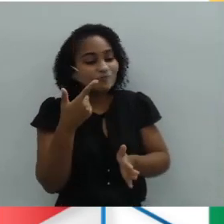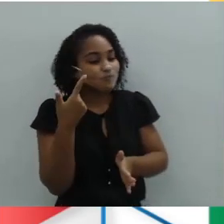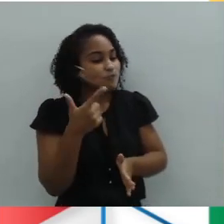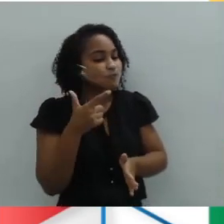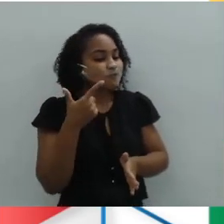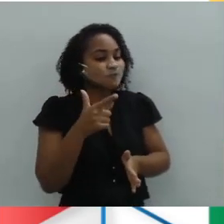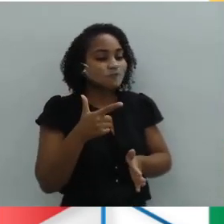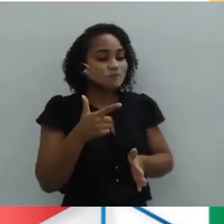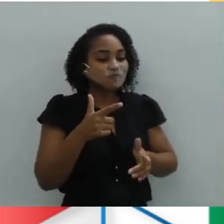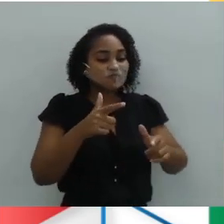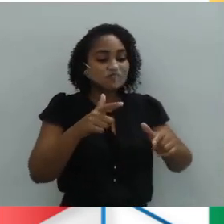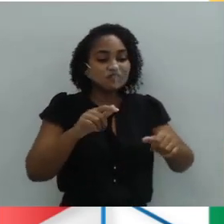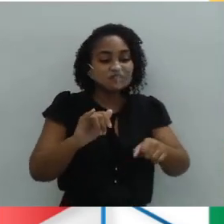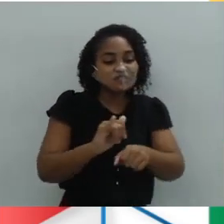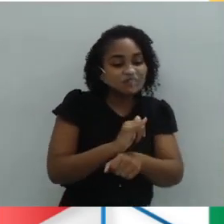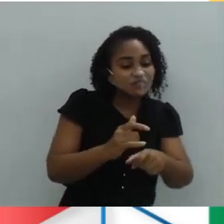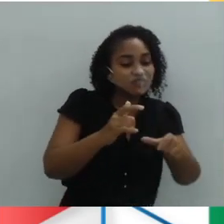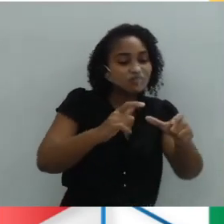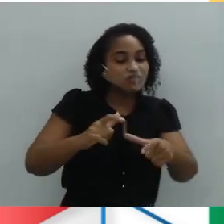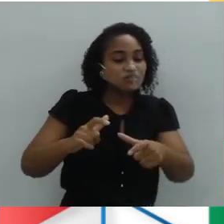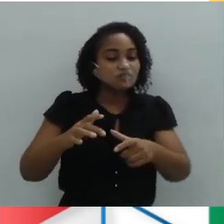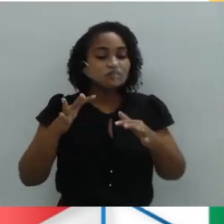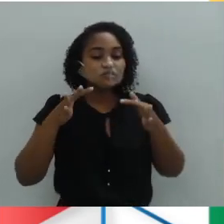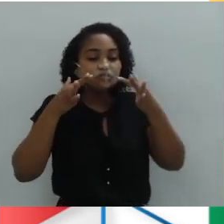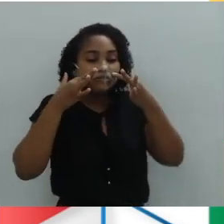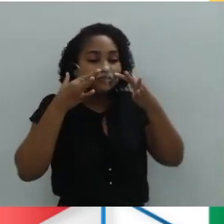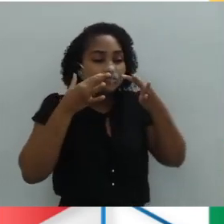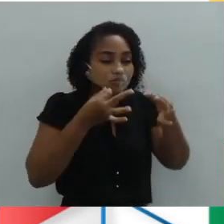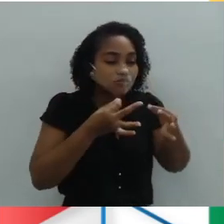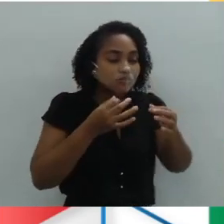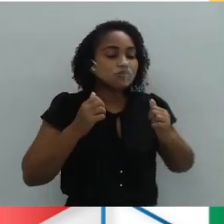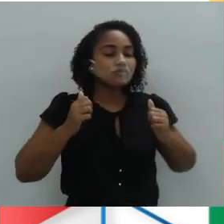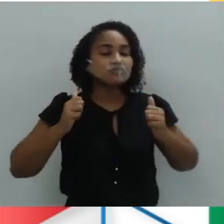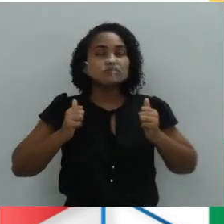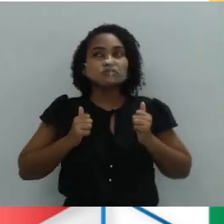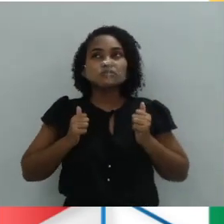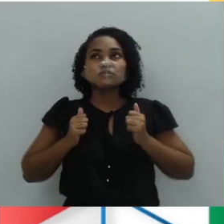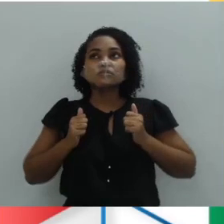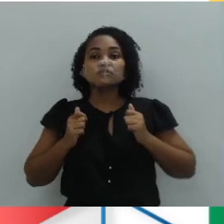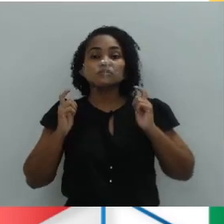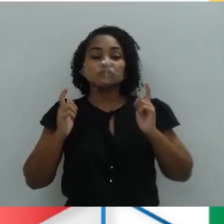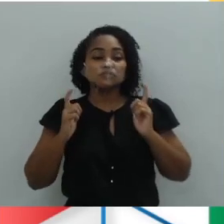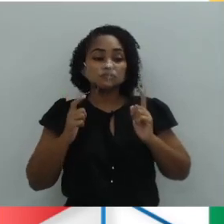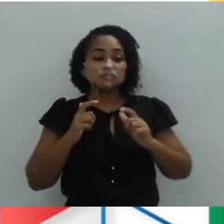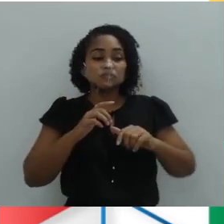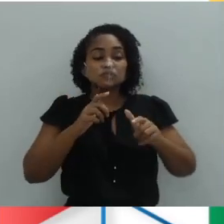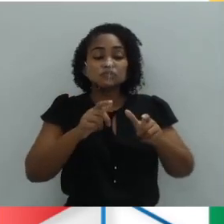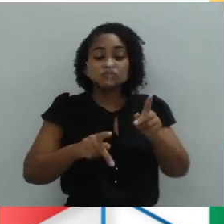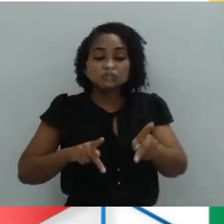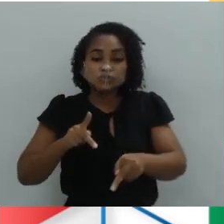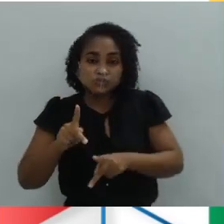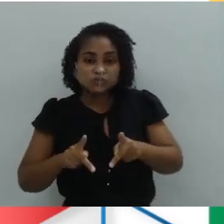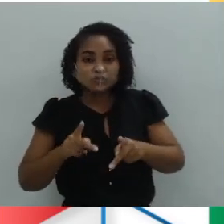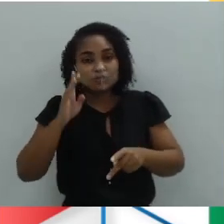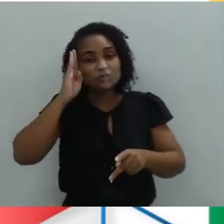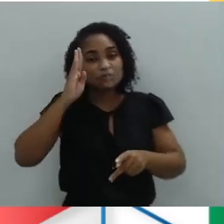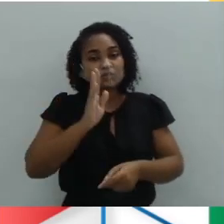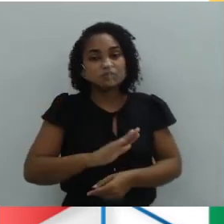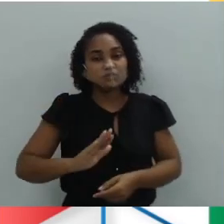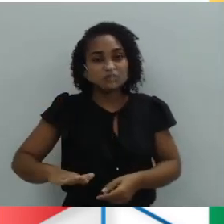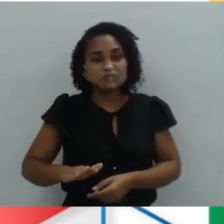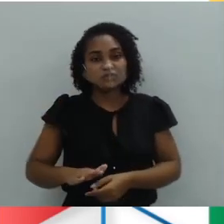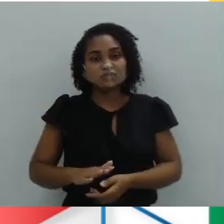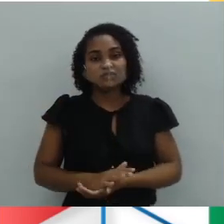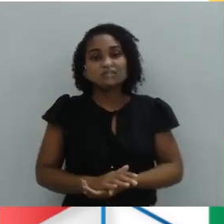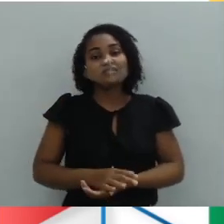há nenhum outro tipo de atração para o conforto e distração da população, principalmente as crianças.